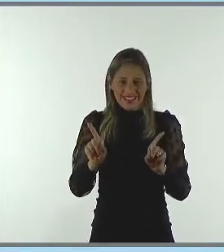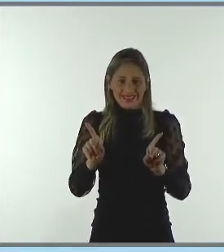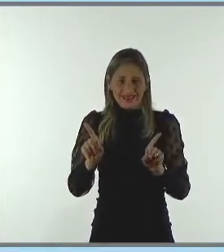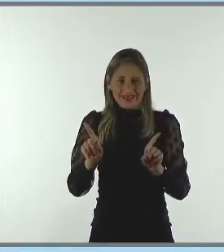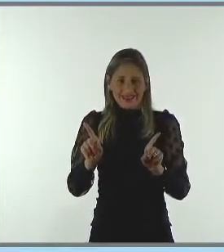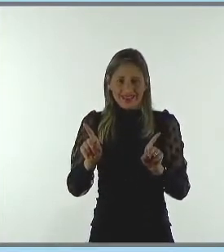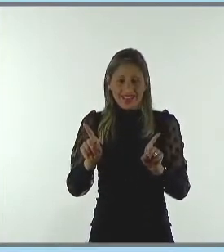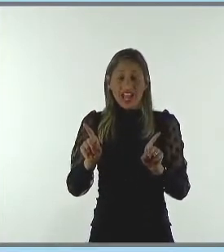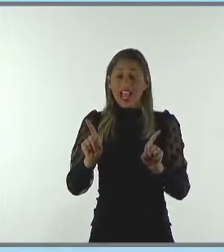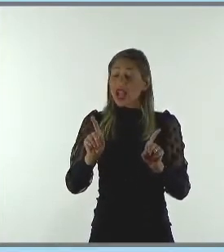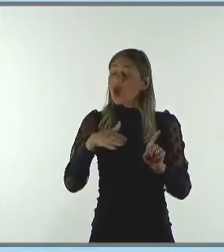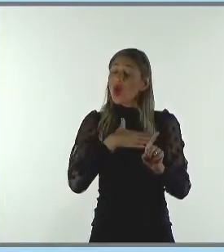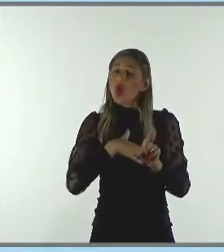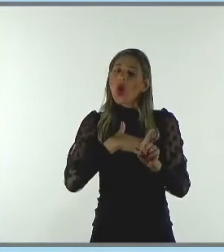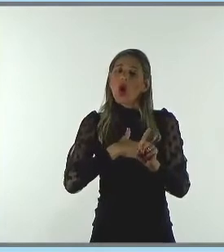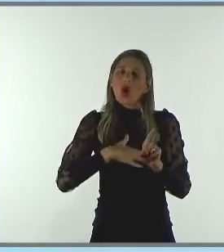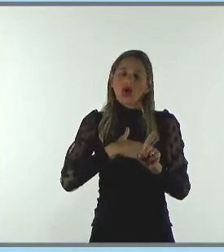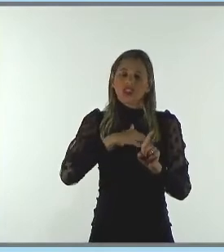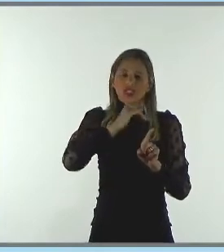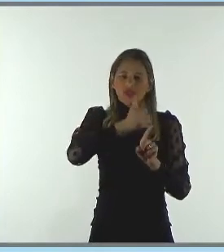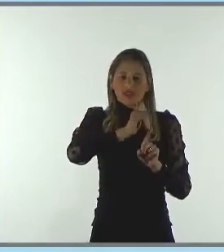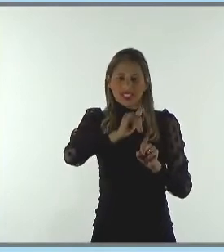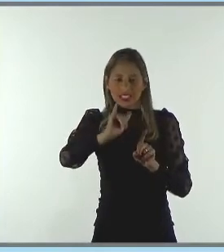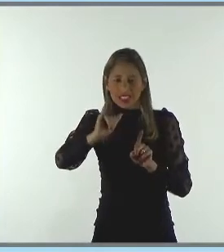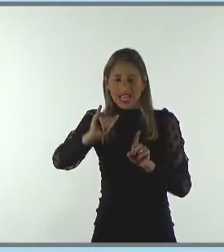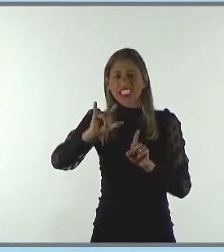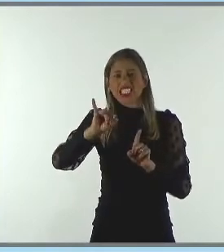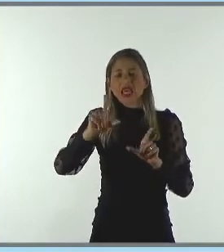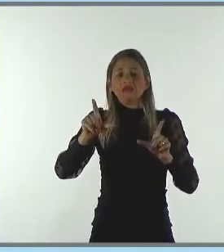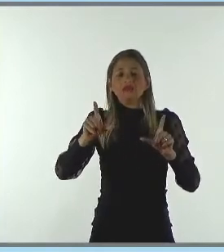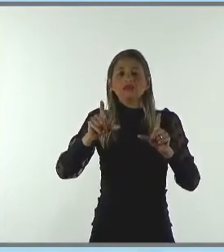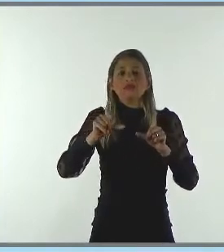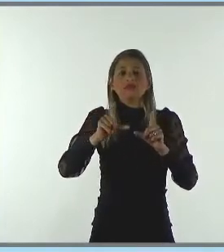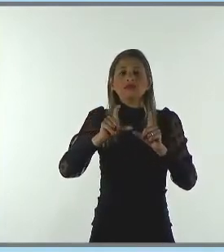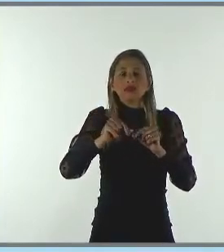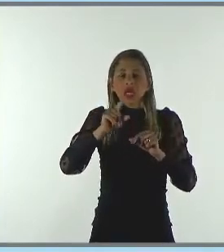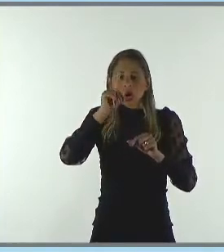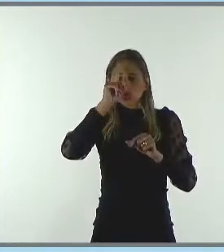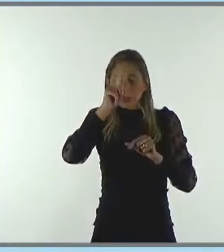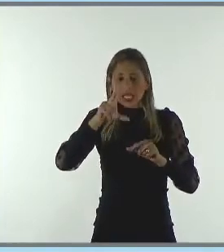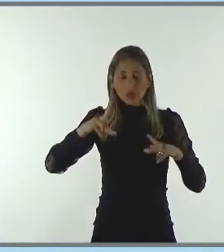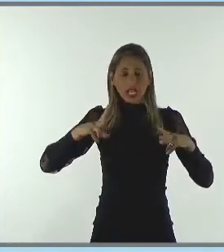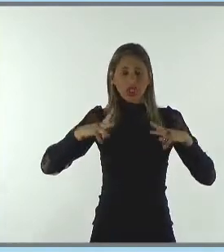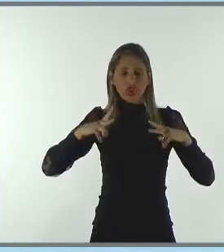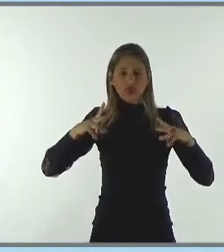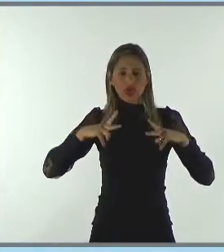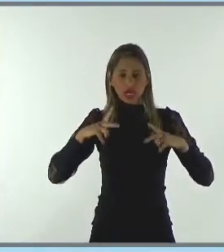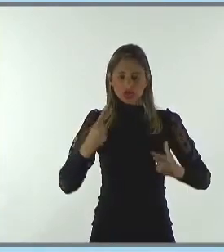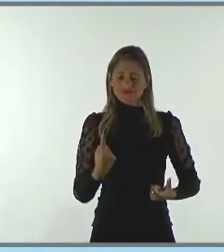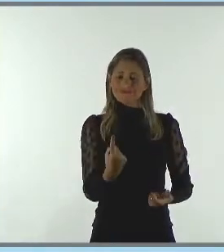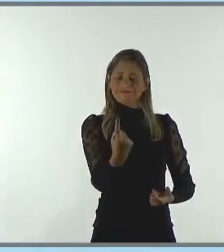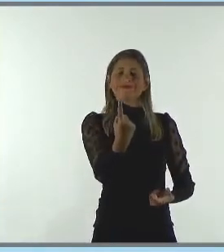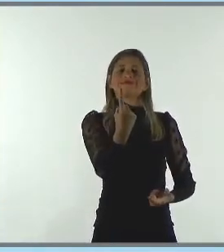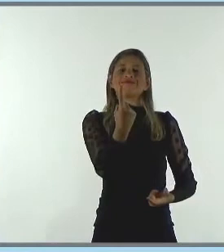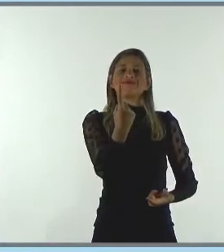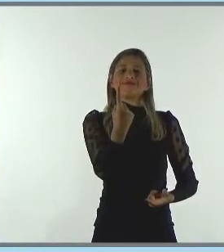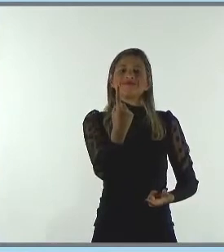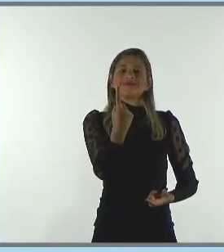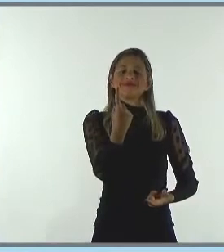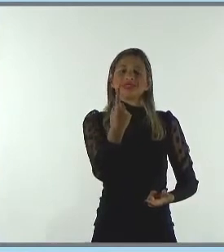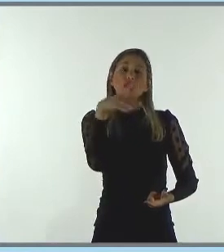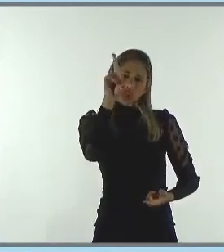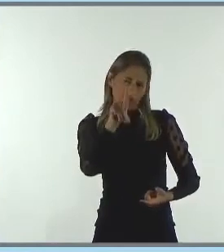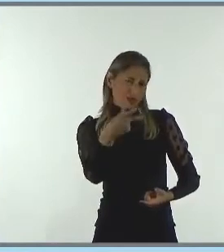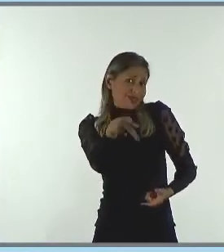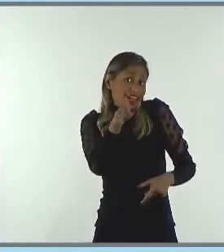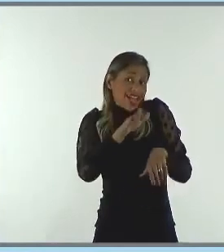sempre de frisar que se isso ficasse restrito ao domínio da sua individualidade, e seria um direito da Masa,